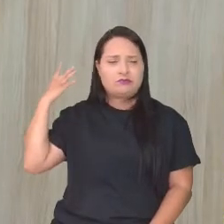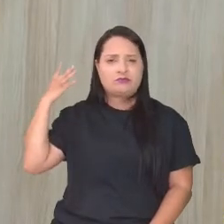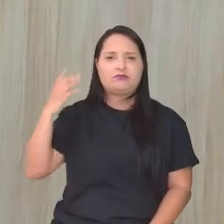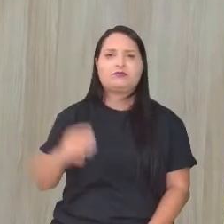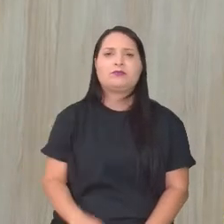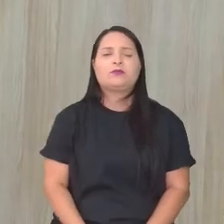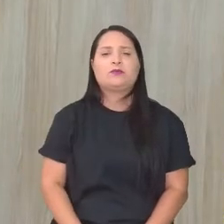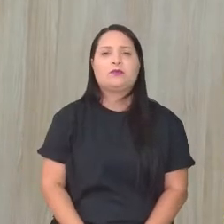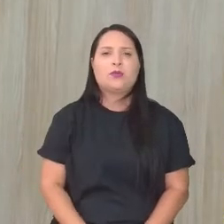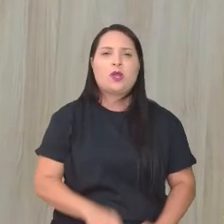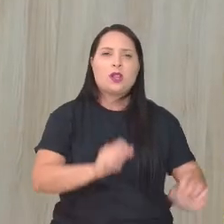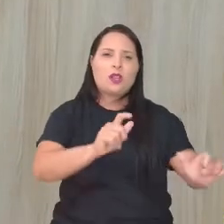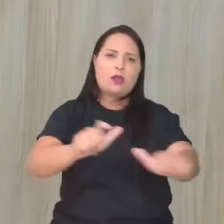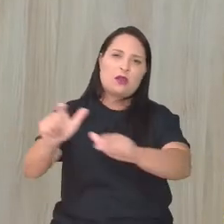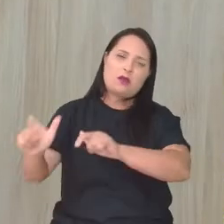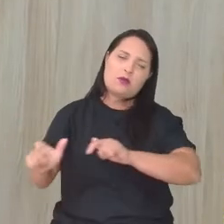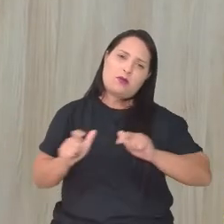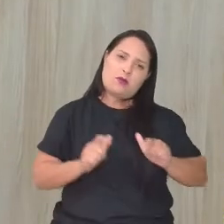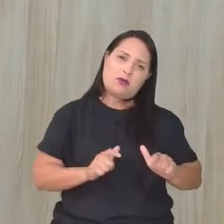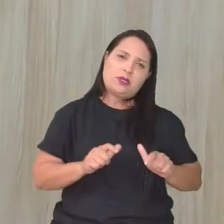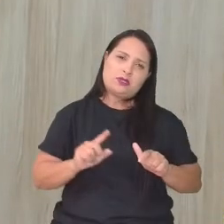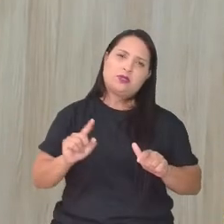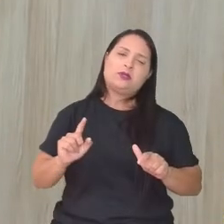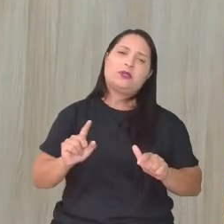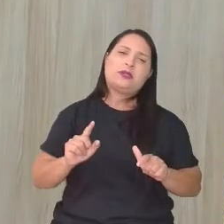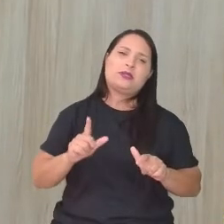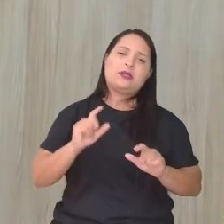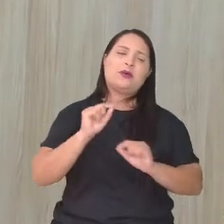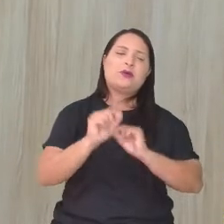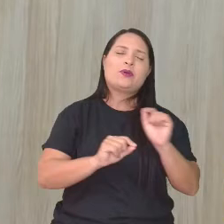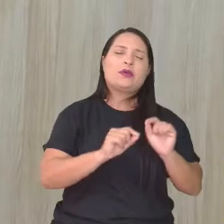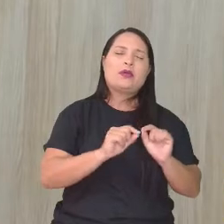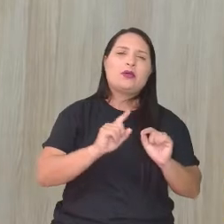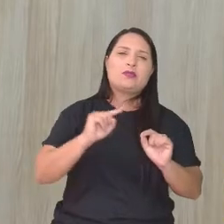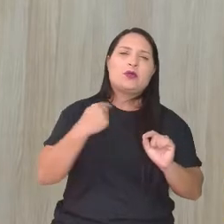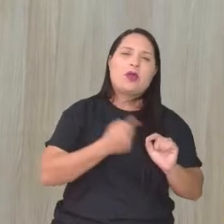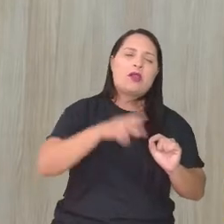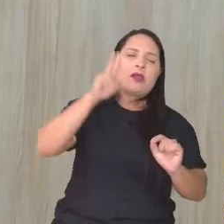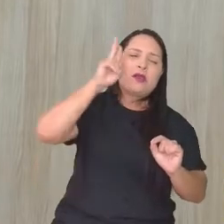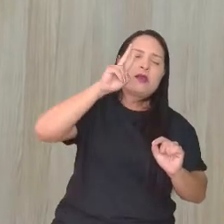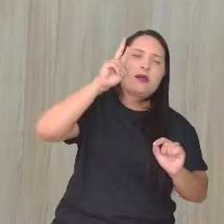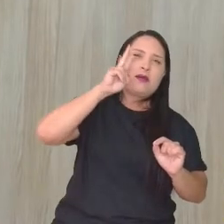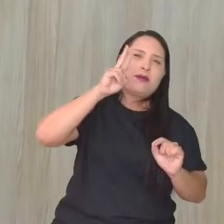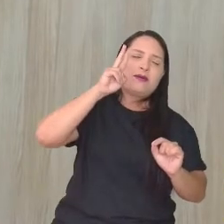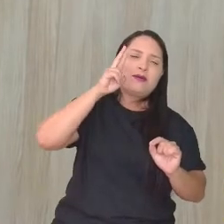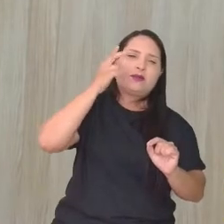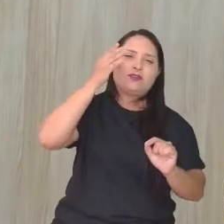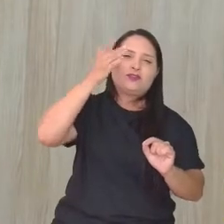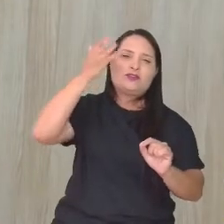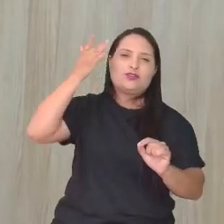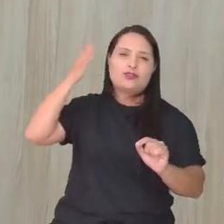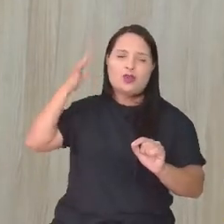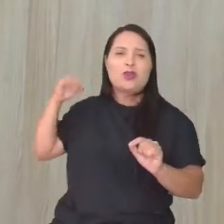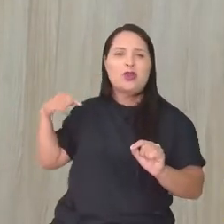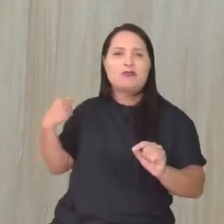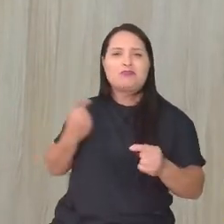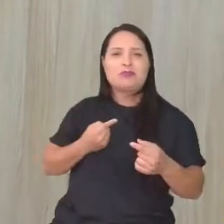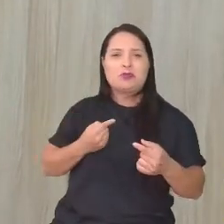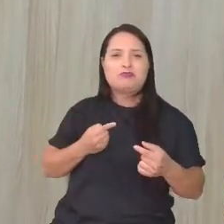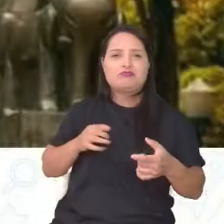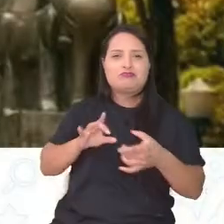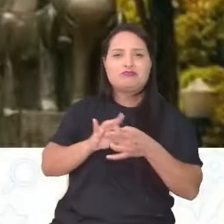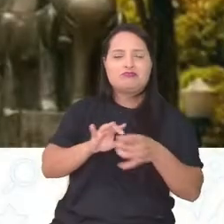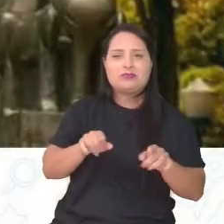Então, esses lugares são justamente para isso, né? Resgatar essa história que é nossa também, certo? E olha